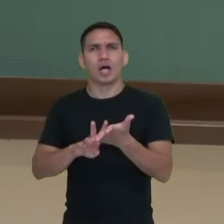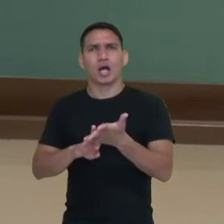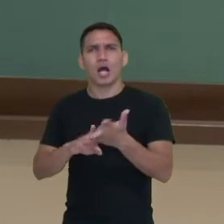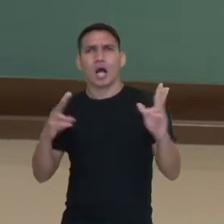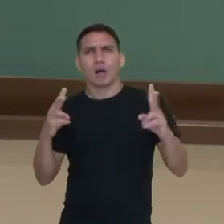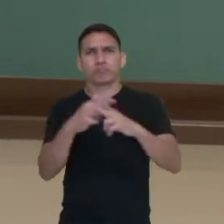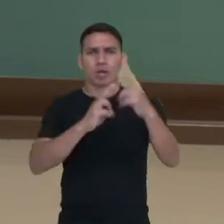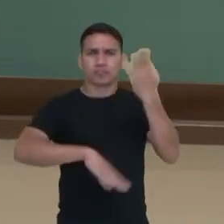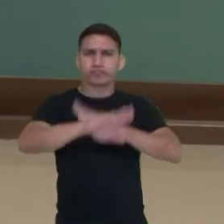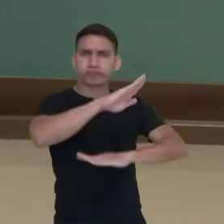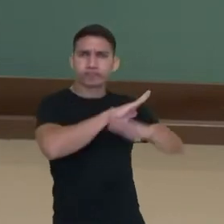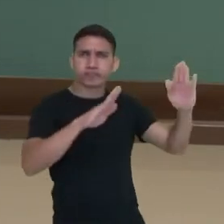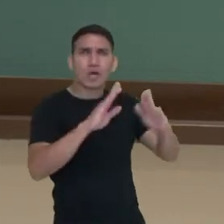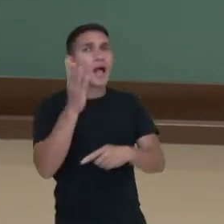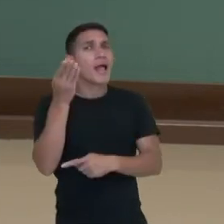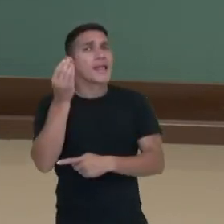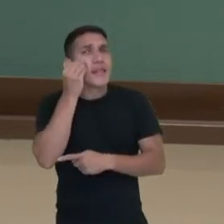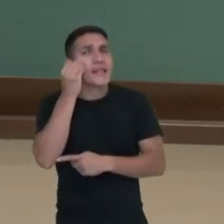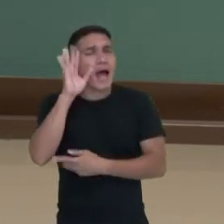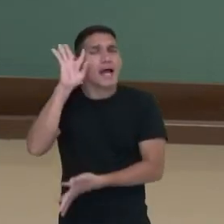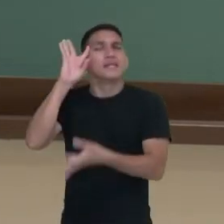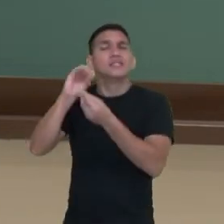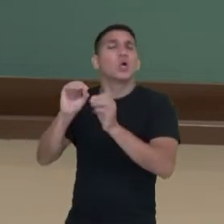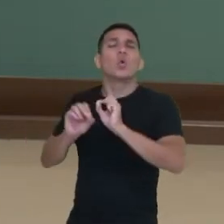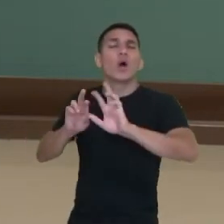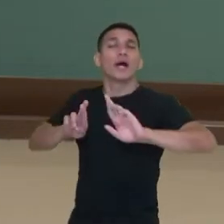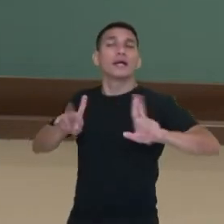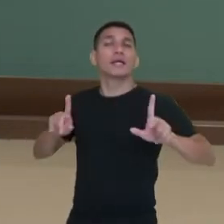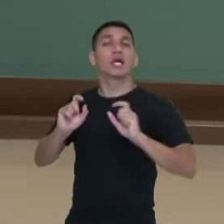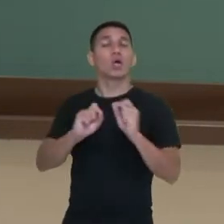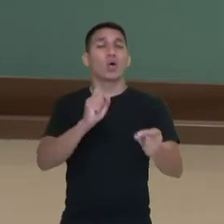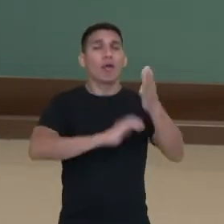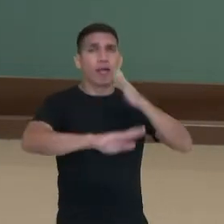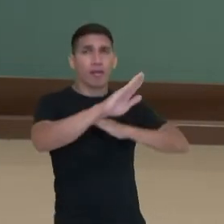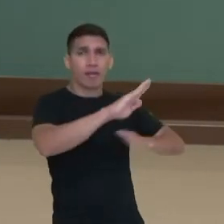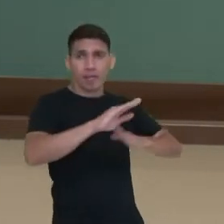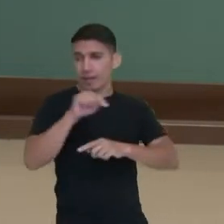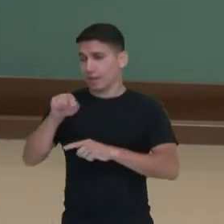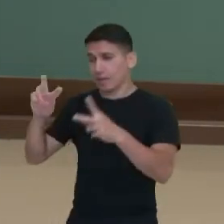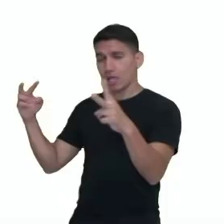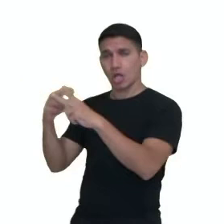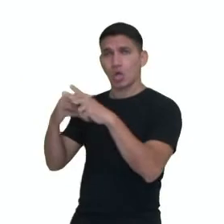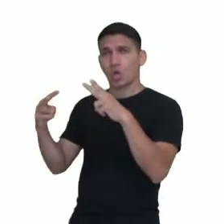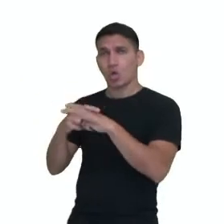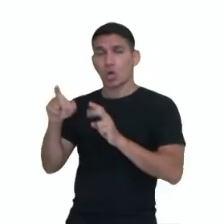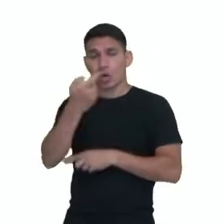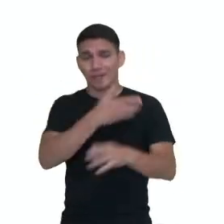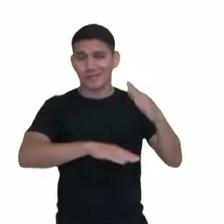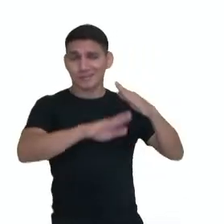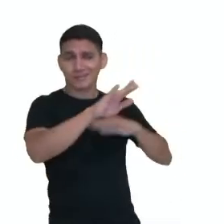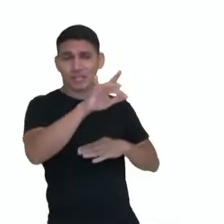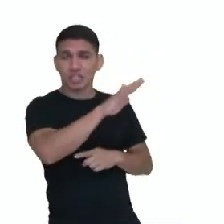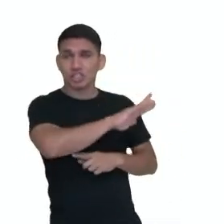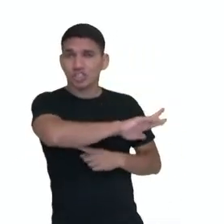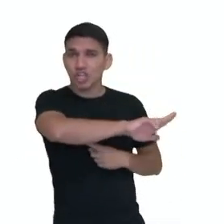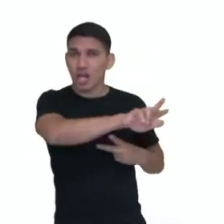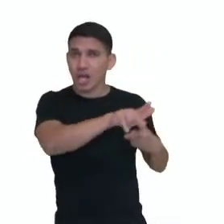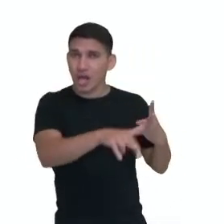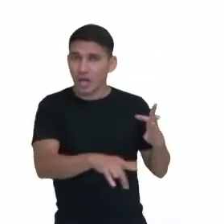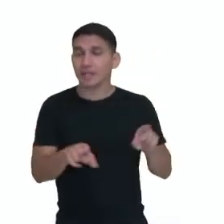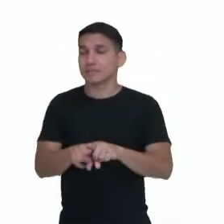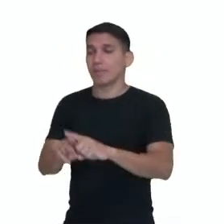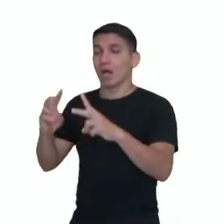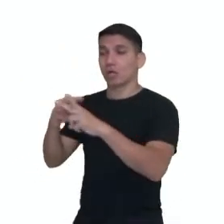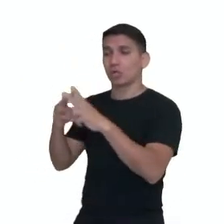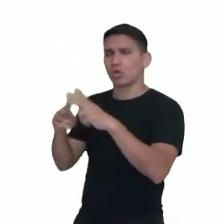agora, vamos tentar entender um pouquinho a diferença entre artes marciais e lutas. As artes marciais e as lutas possuem